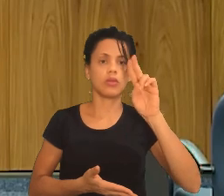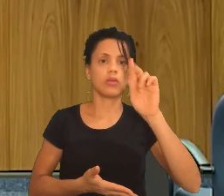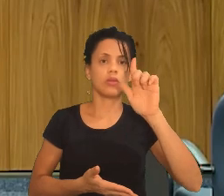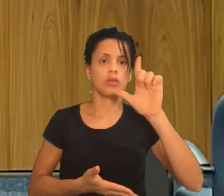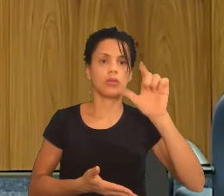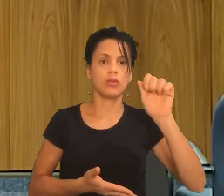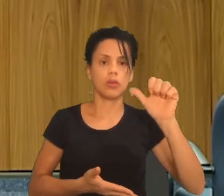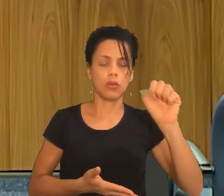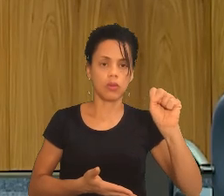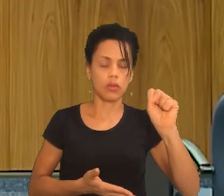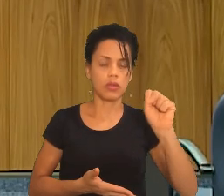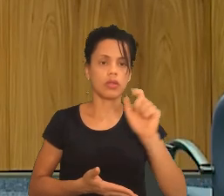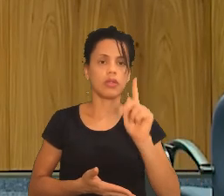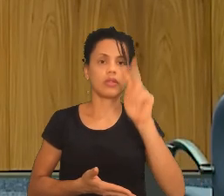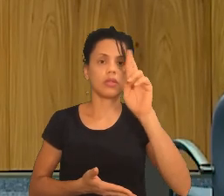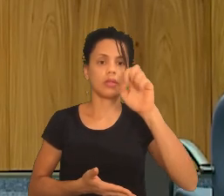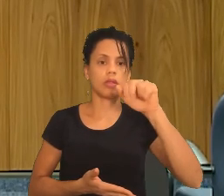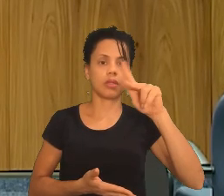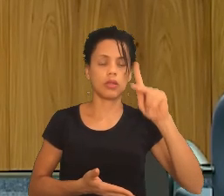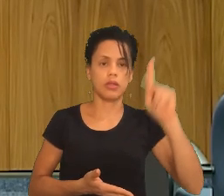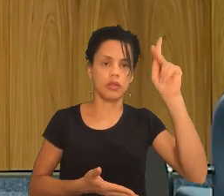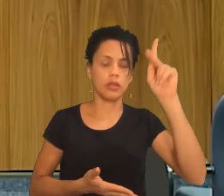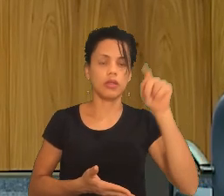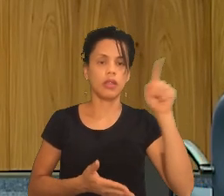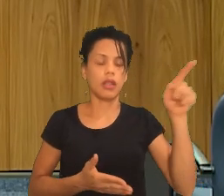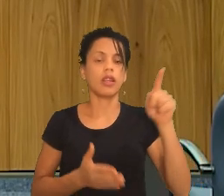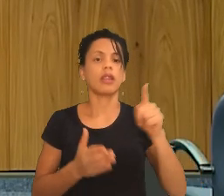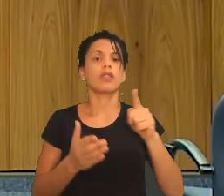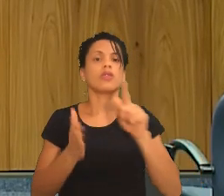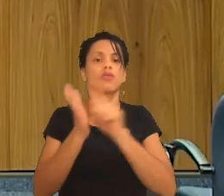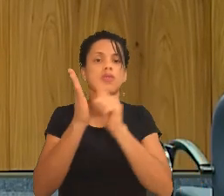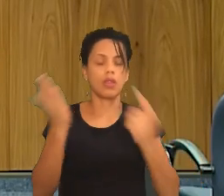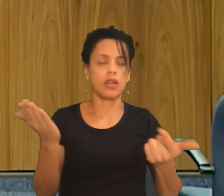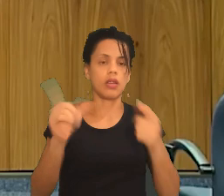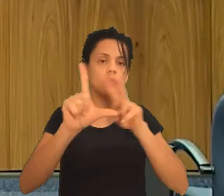é jornalista, bacharel em comunicação social,